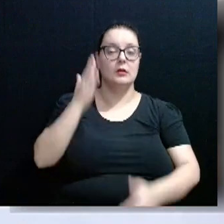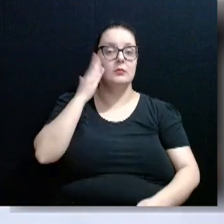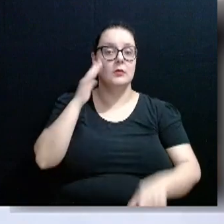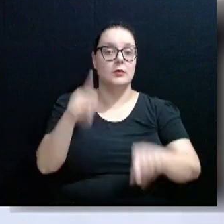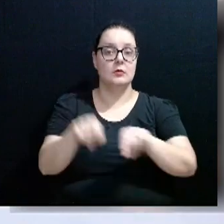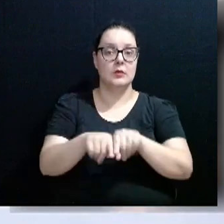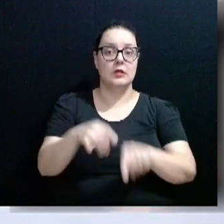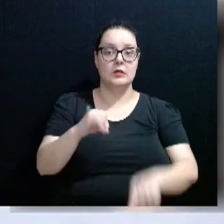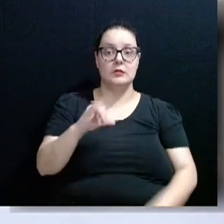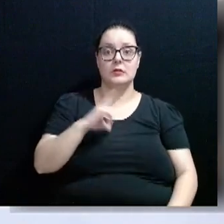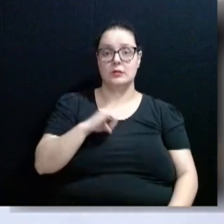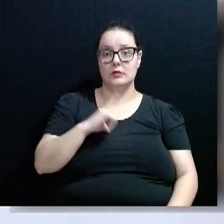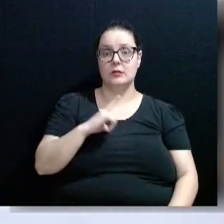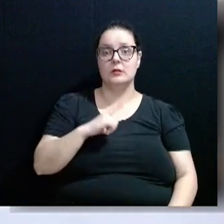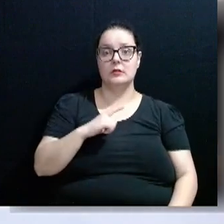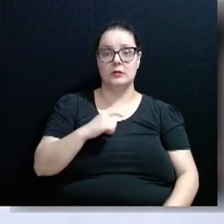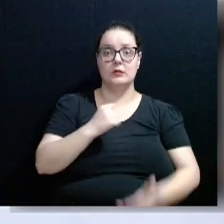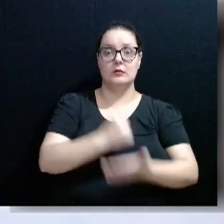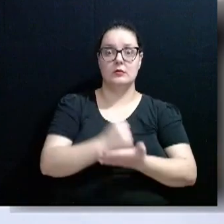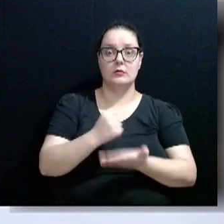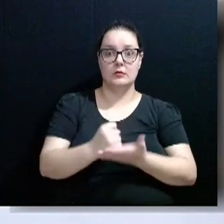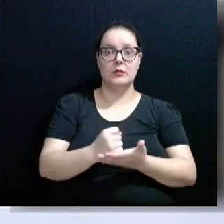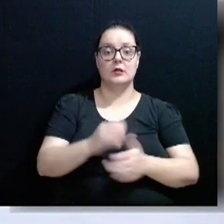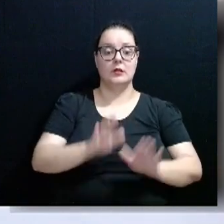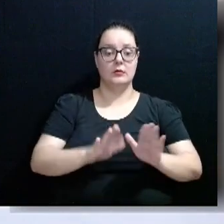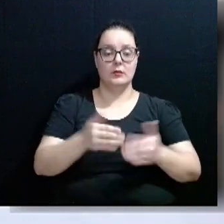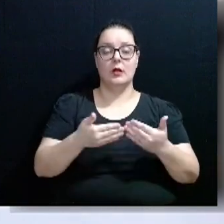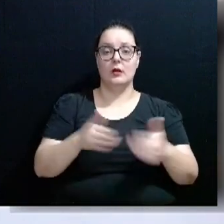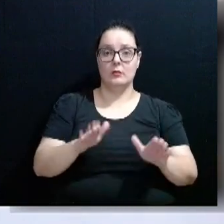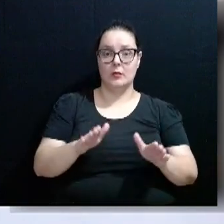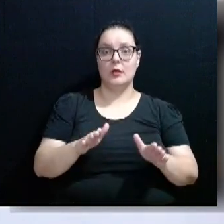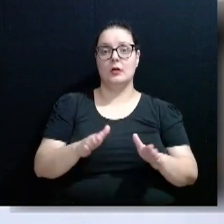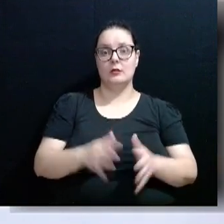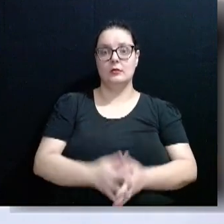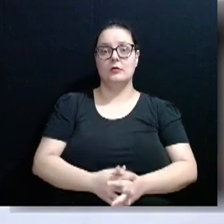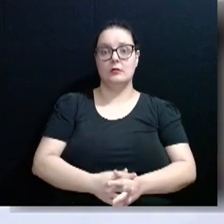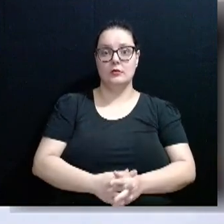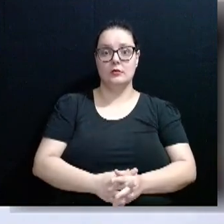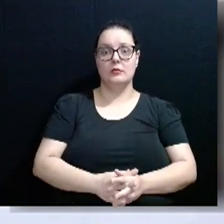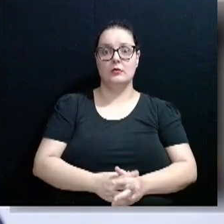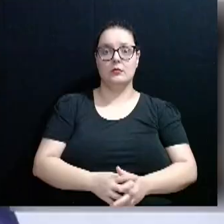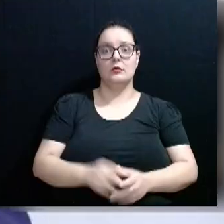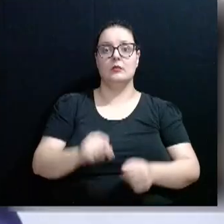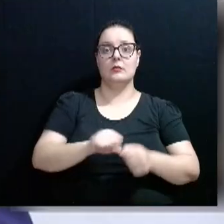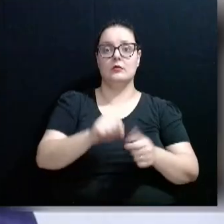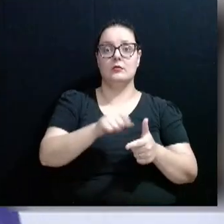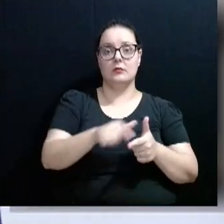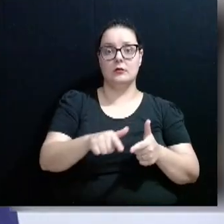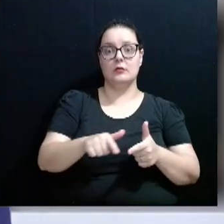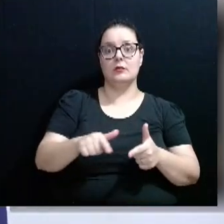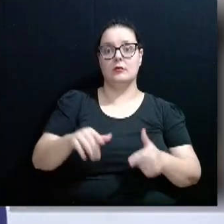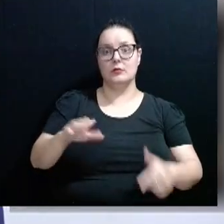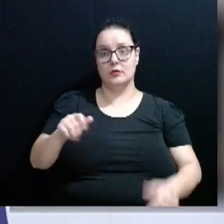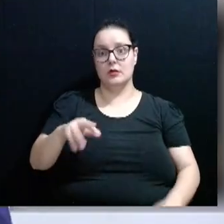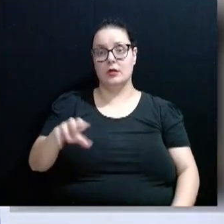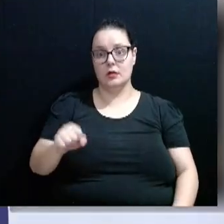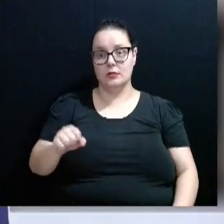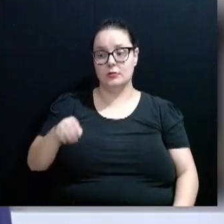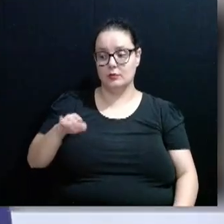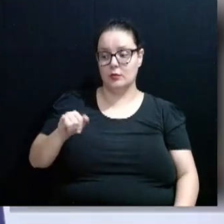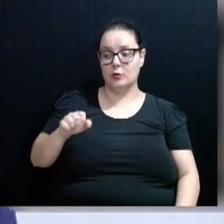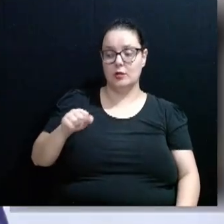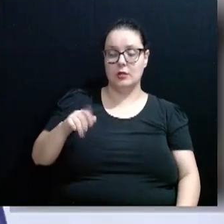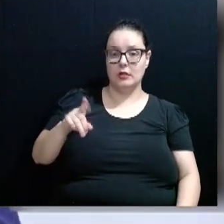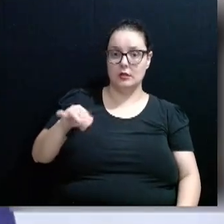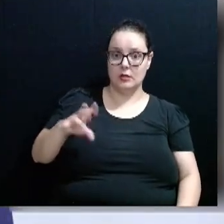contrato, licitação, contrato aberto para poder fazer o aluguel dos carros boiadeiros, porque esses caminhões, carros boiadeiros, são